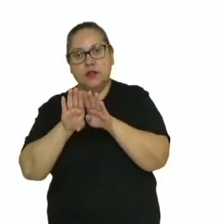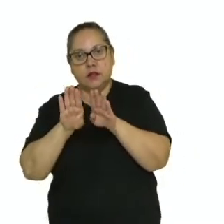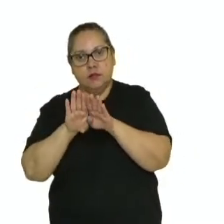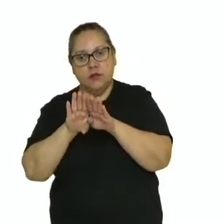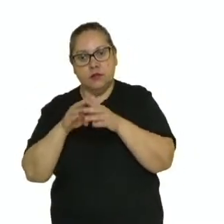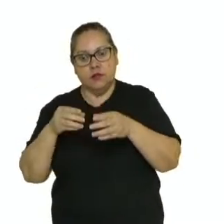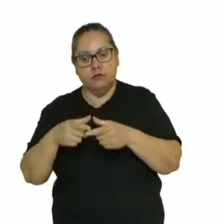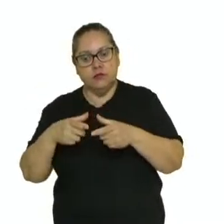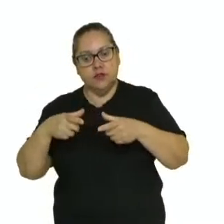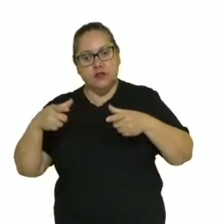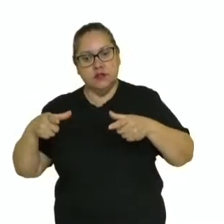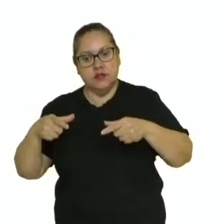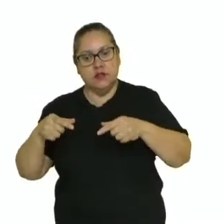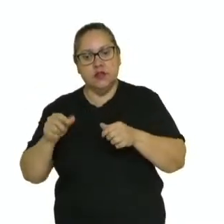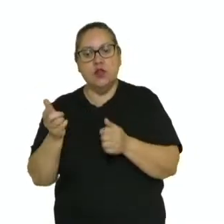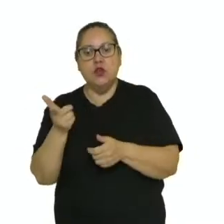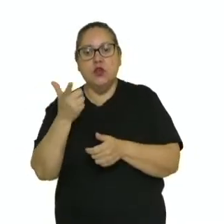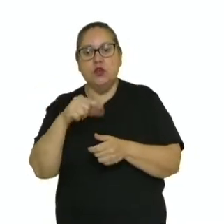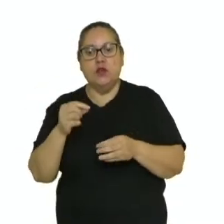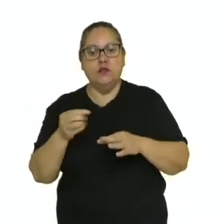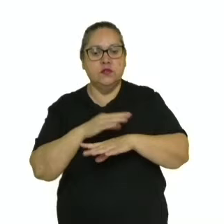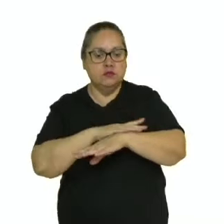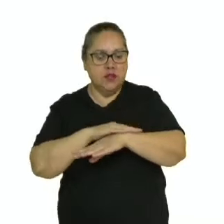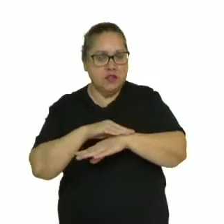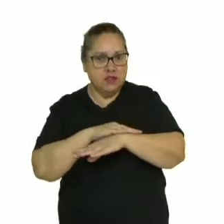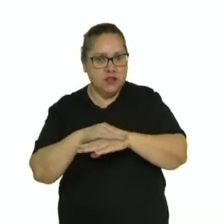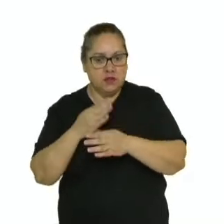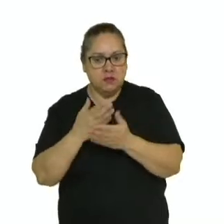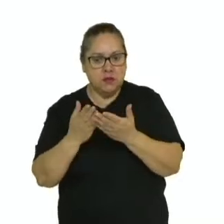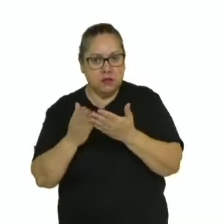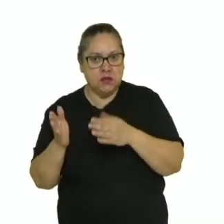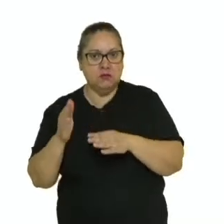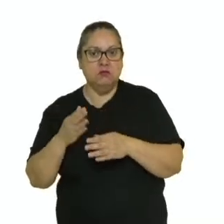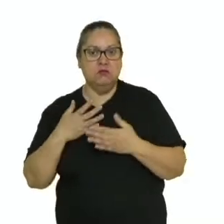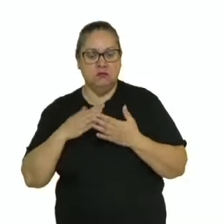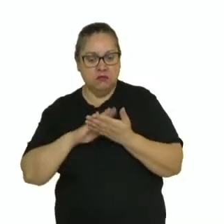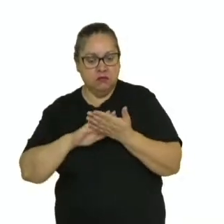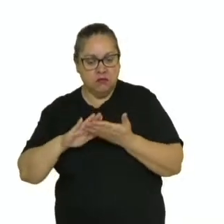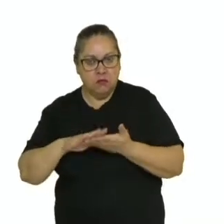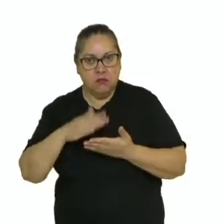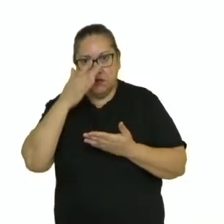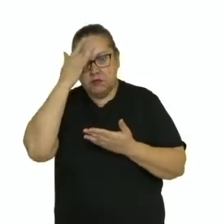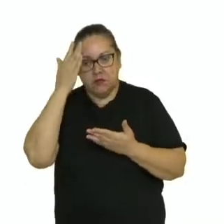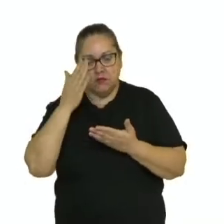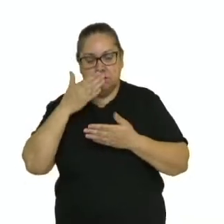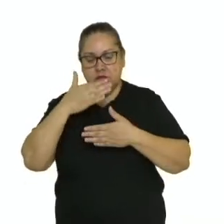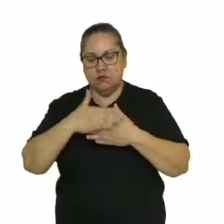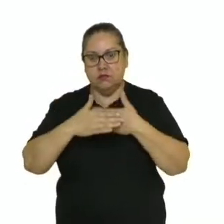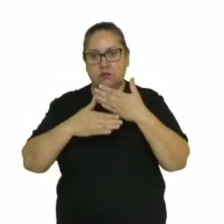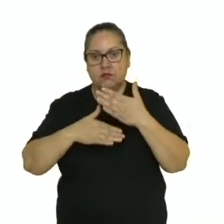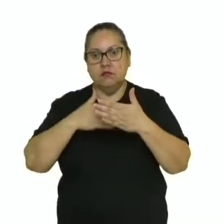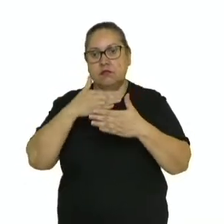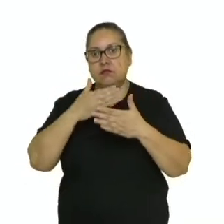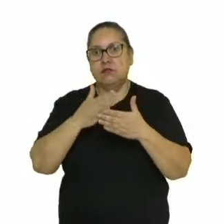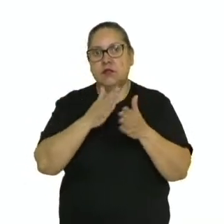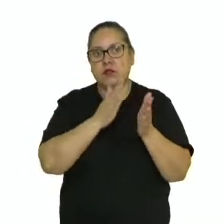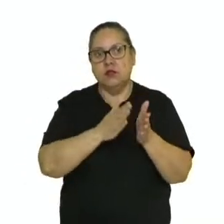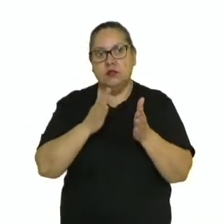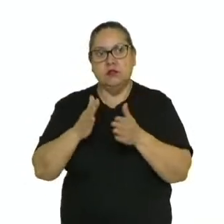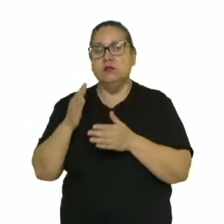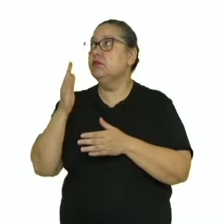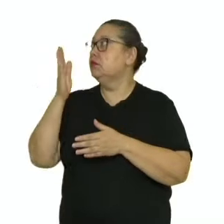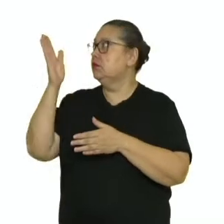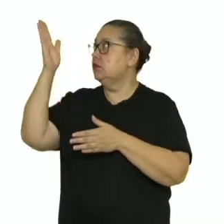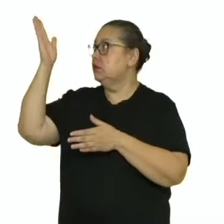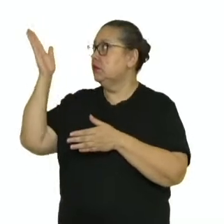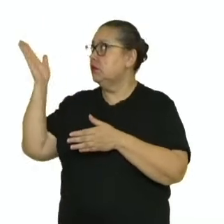com crescimento, regeneração, né, partes perdidas do ser vivo. E as etapas são intérfase, prófase, metáfase, anáfase